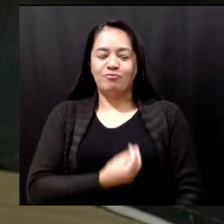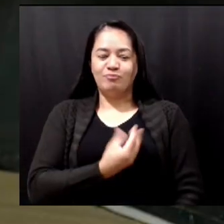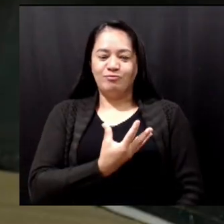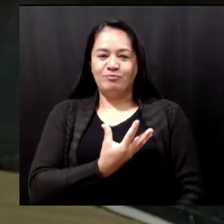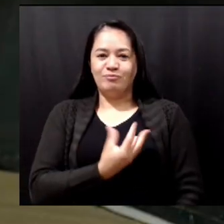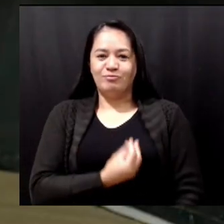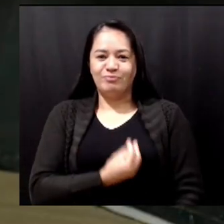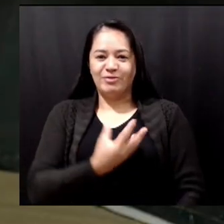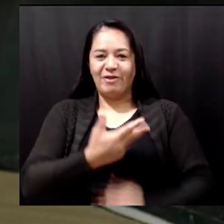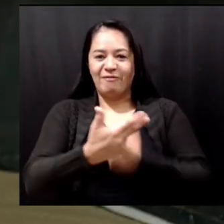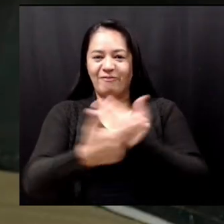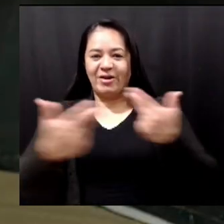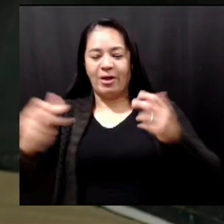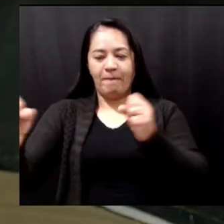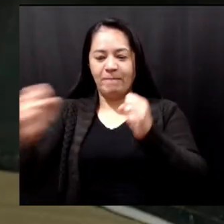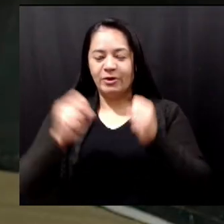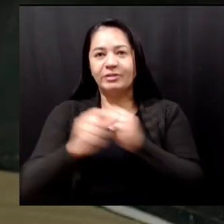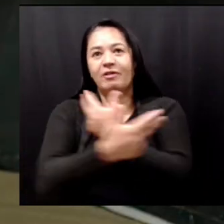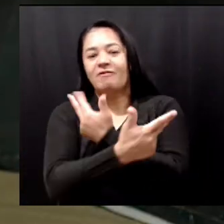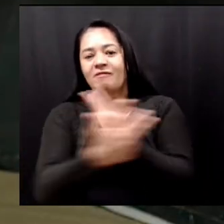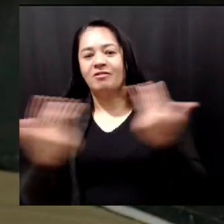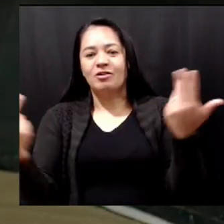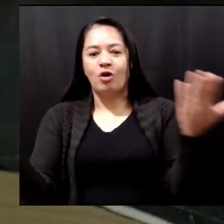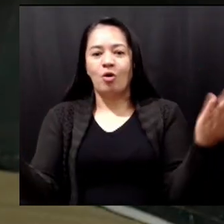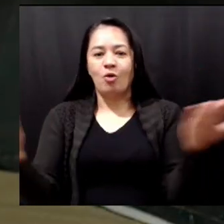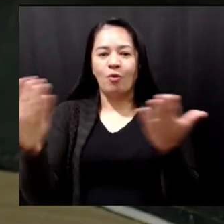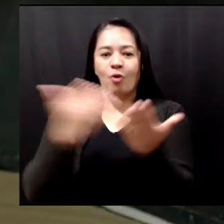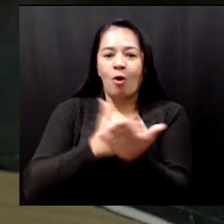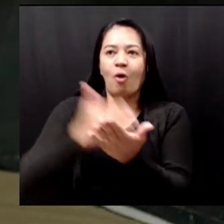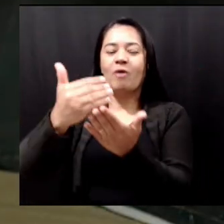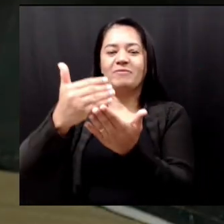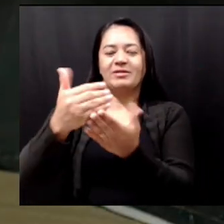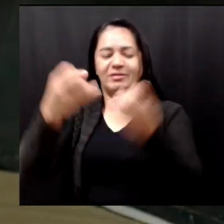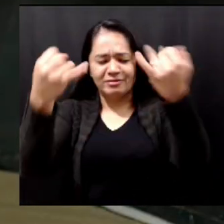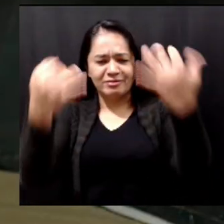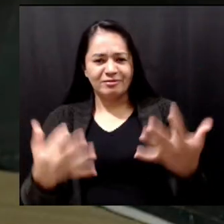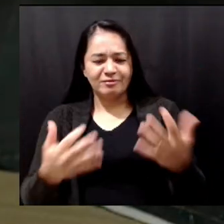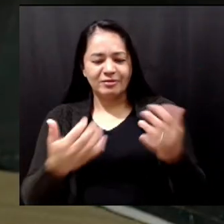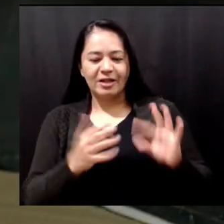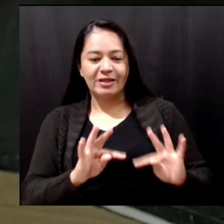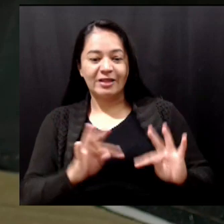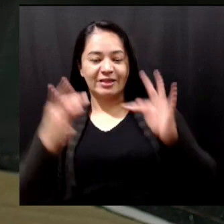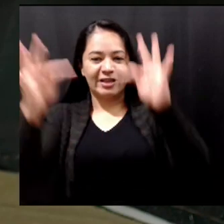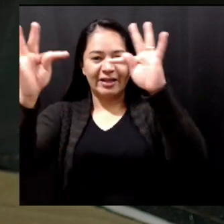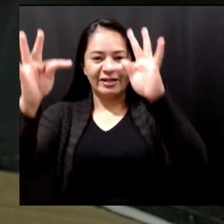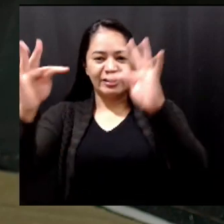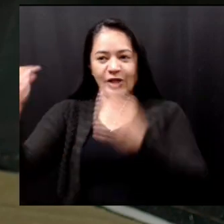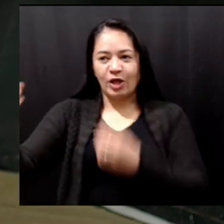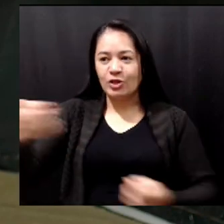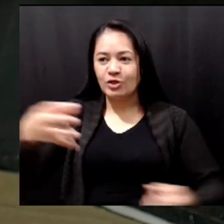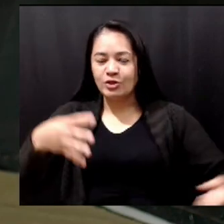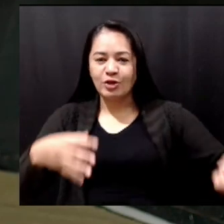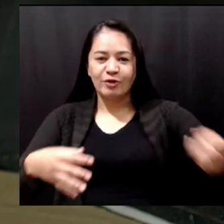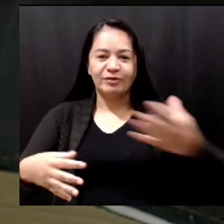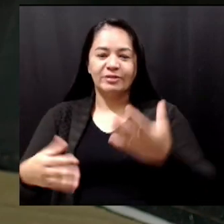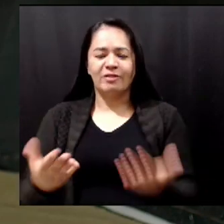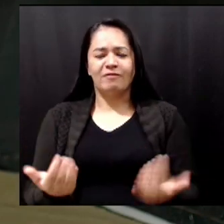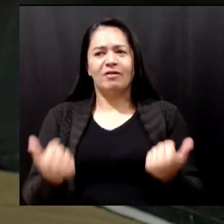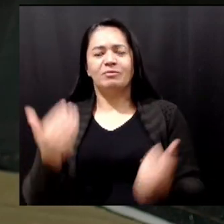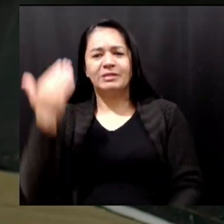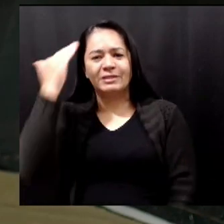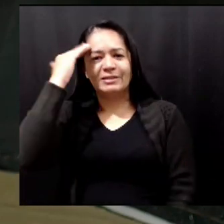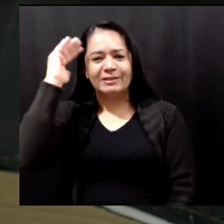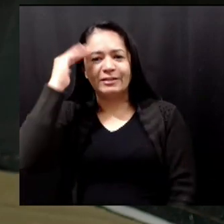potencial. Hoje nós abrimos a série, então, falando de tecnologia e inovação, e vamos entender por que Campinas é